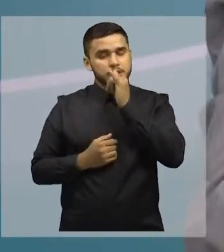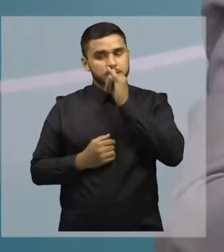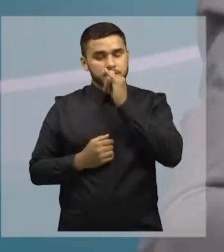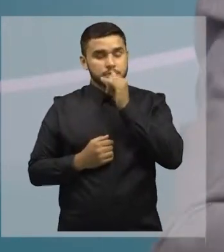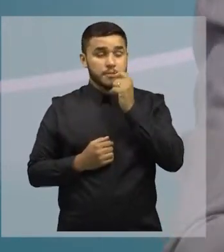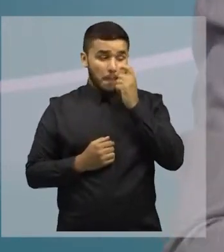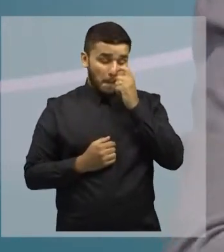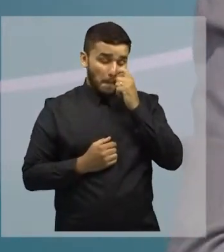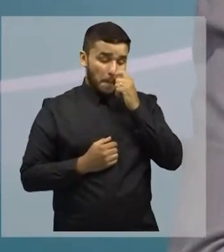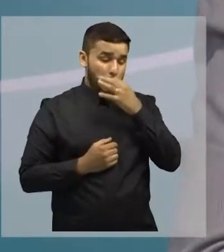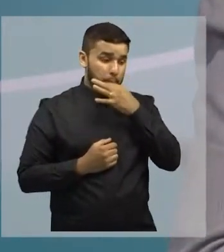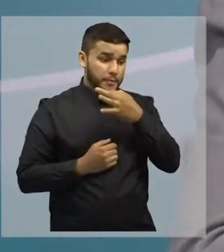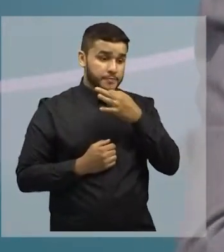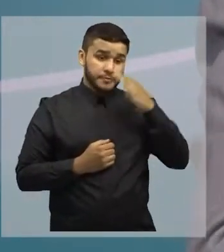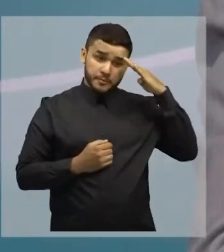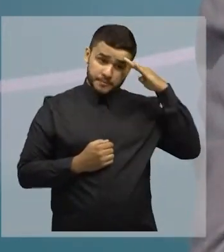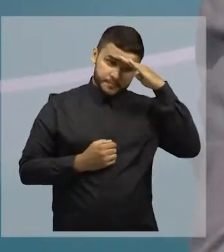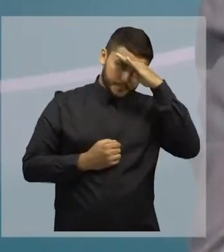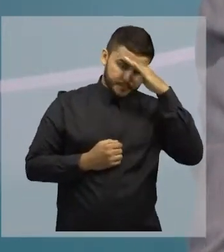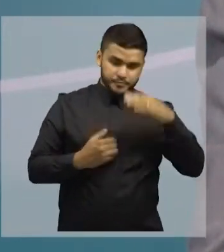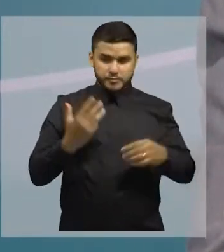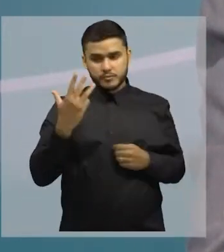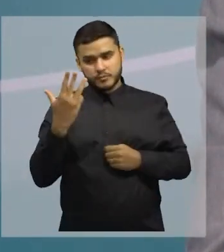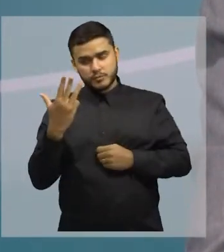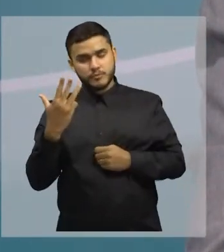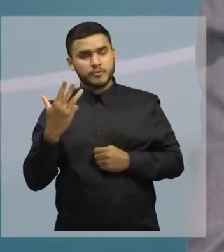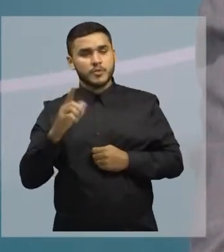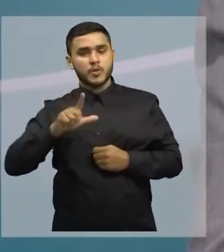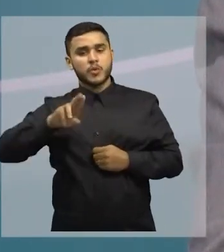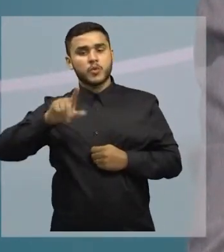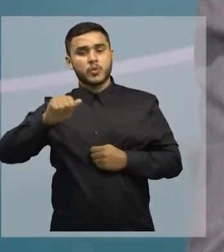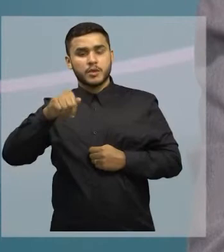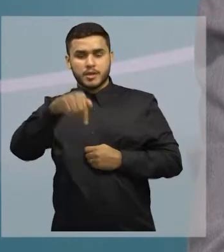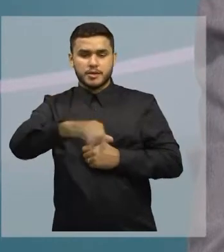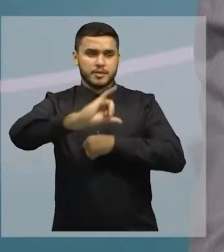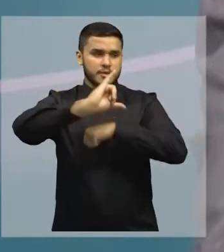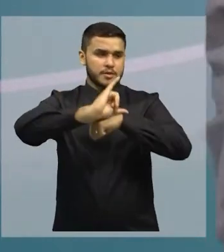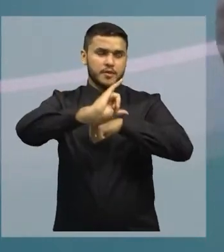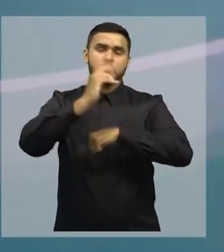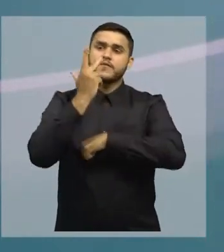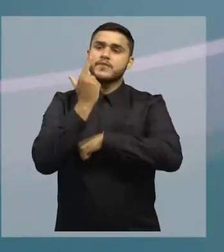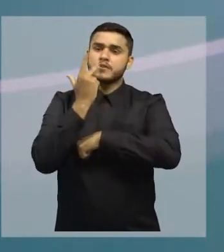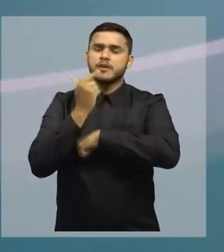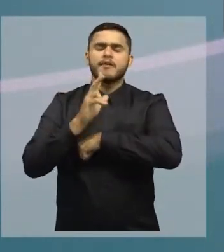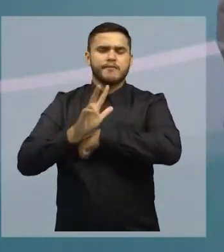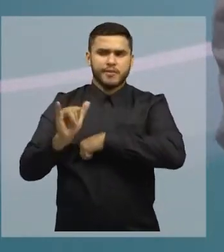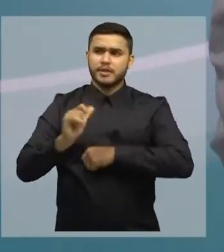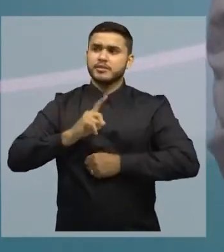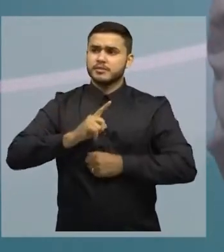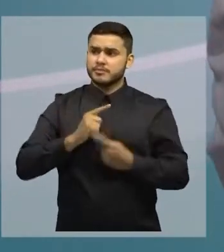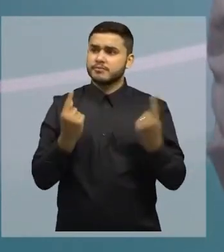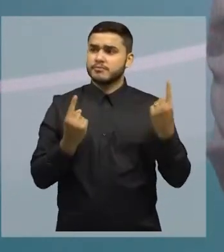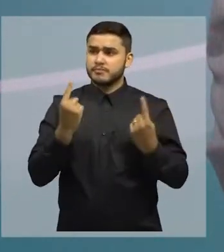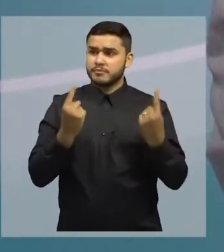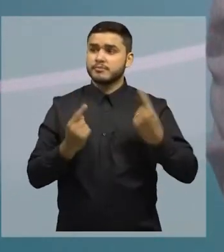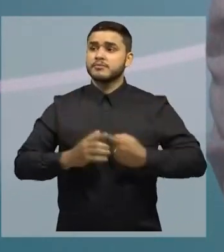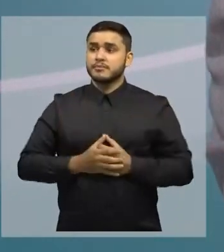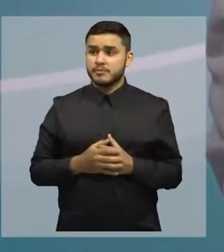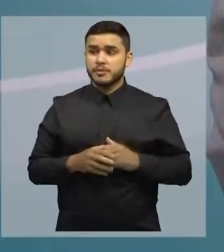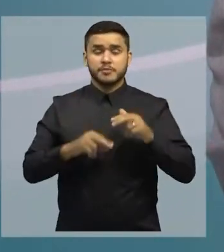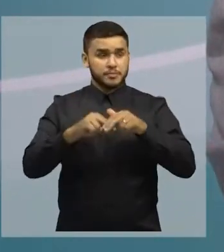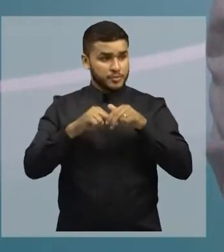uma cidade dessa, como Fortaleza, com a importância de Fortaleza, com certeza vão participar. Então, acaba nacionalizando a